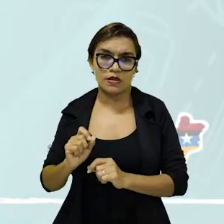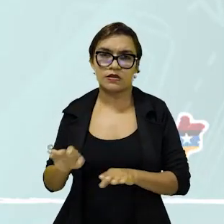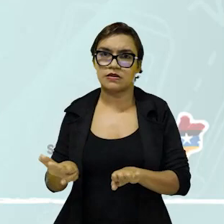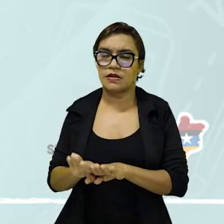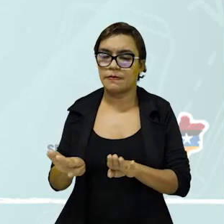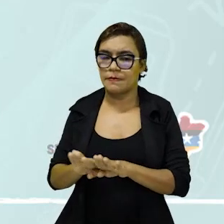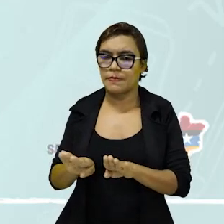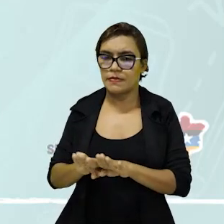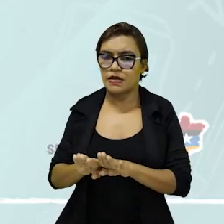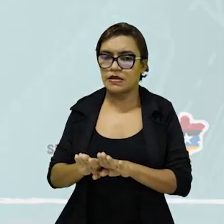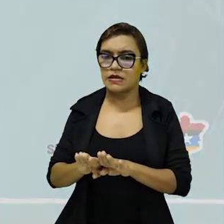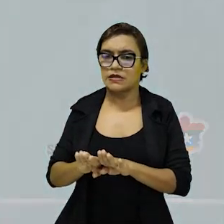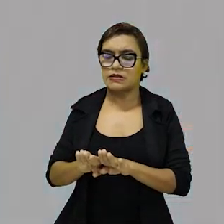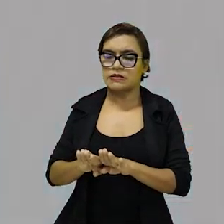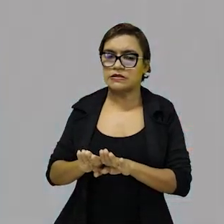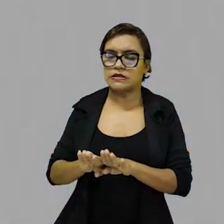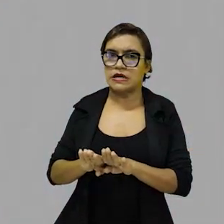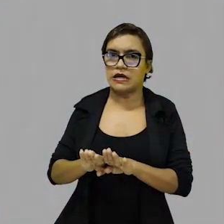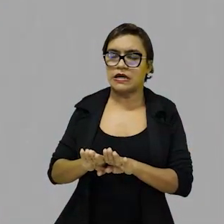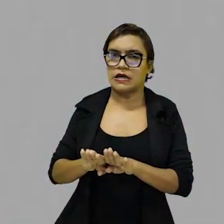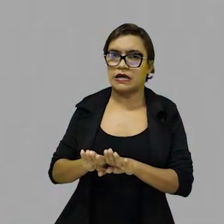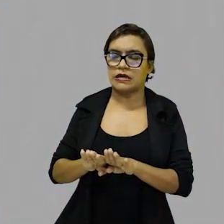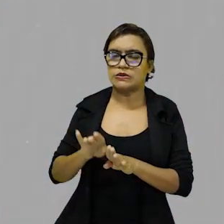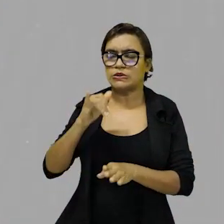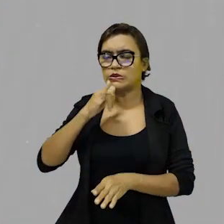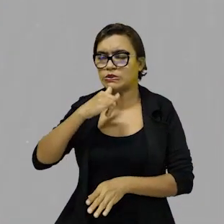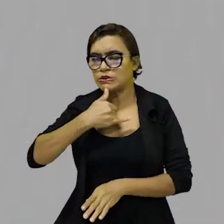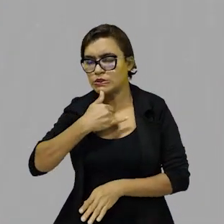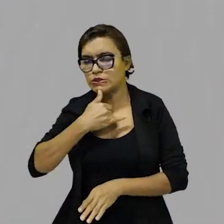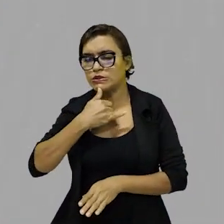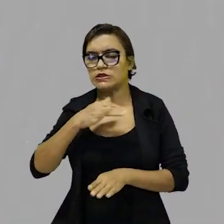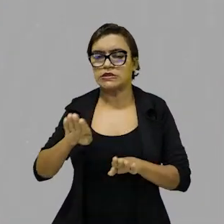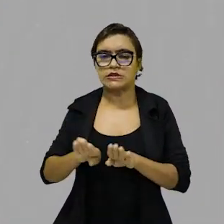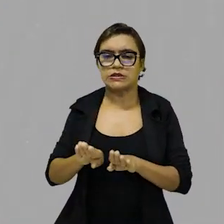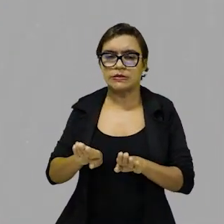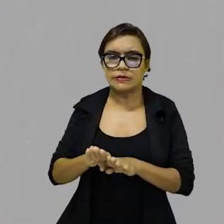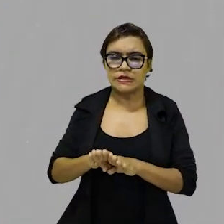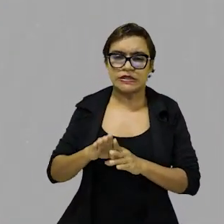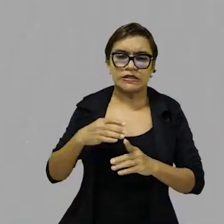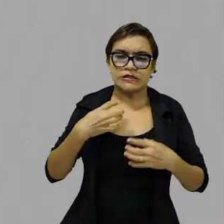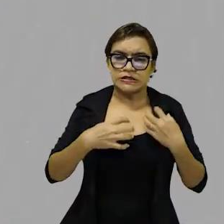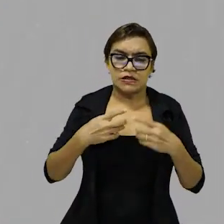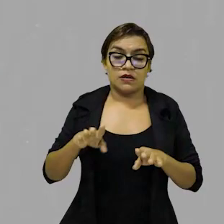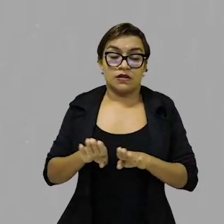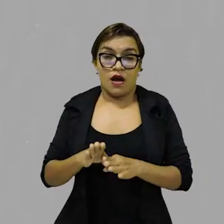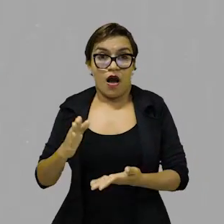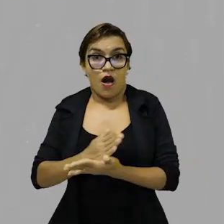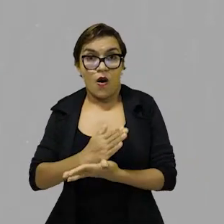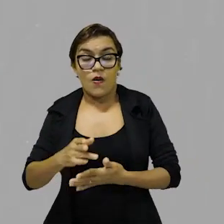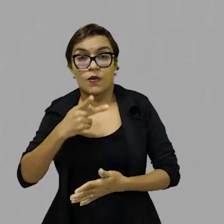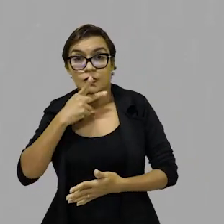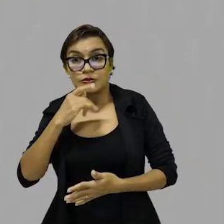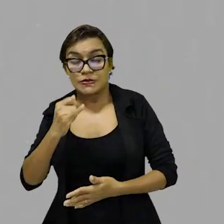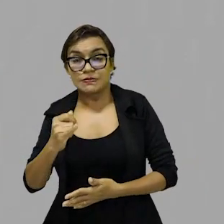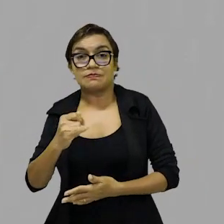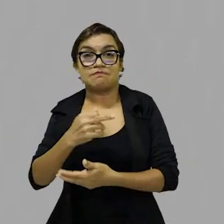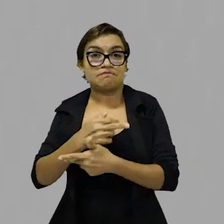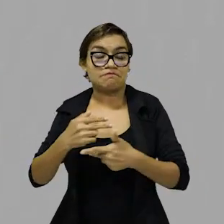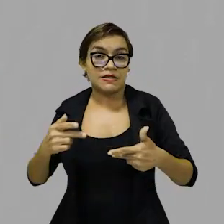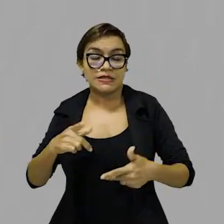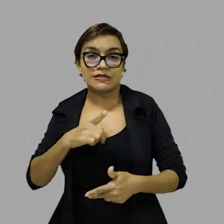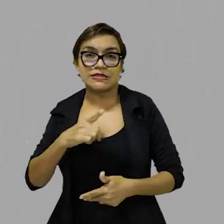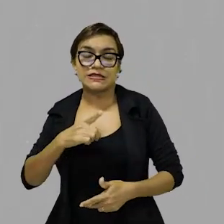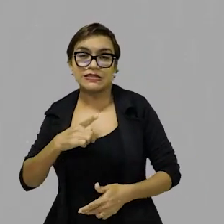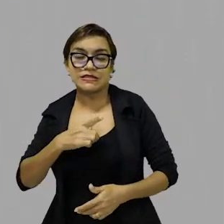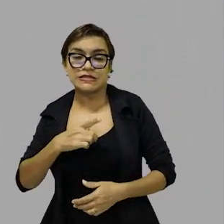trágica e dramática. Às vezes, alguns de vocês escutam dos pais, ou até os próprios pais, têm cargas emocionais tão pesadas